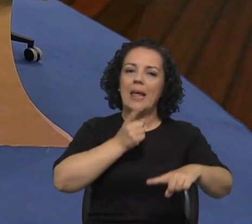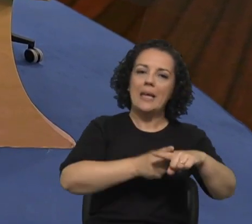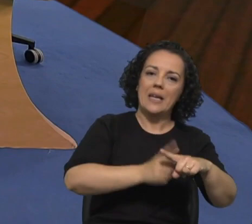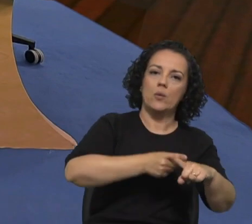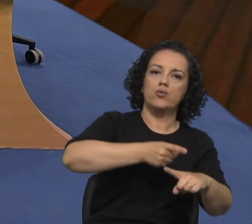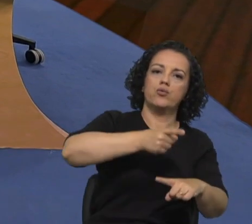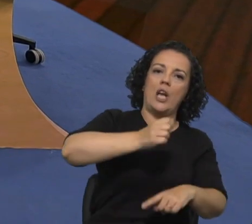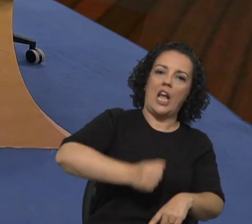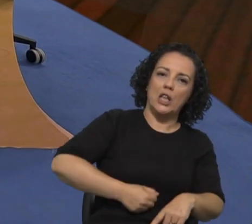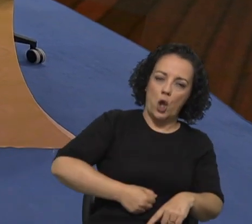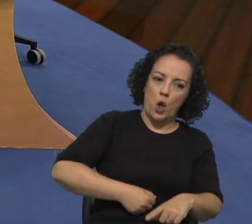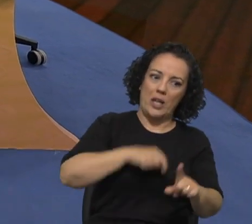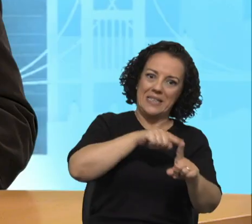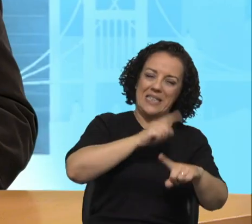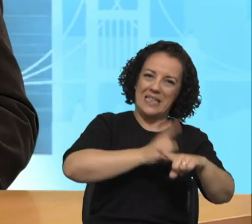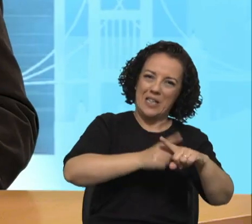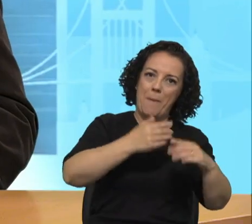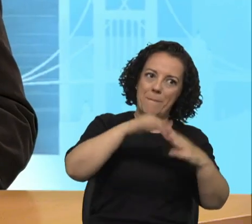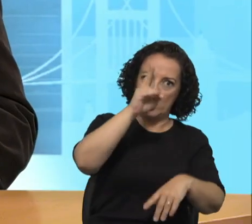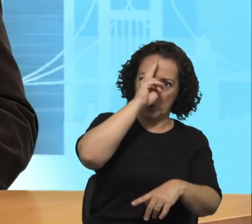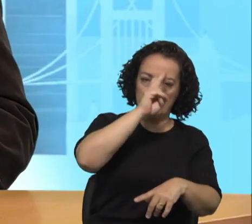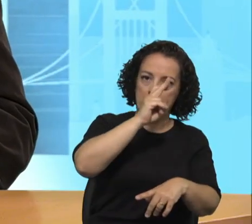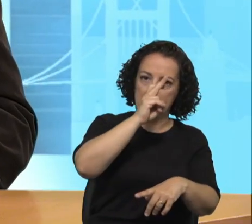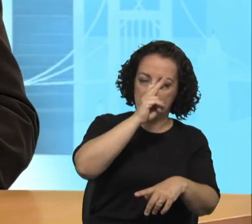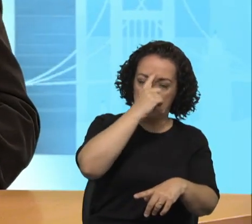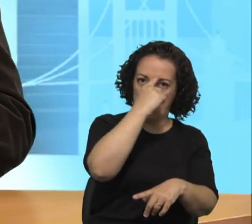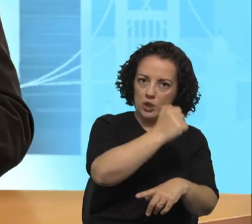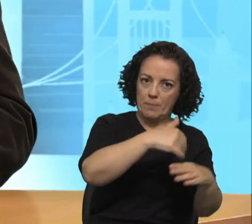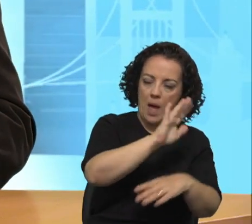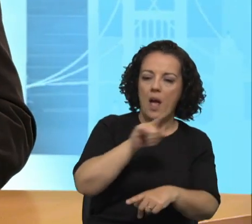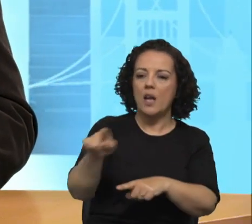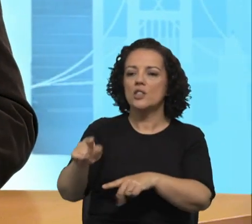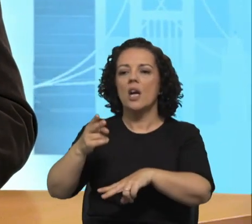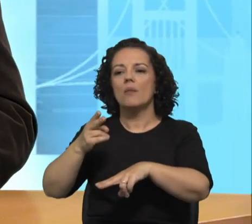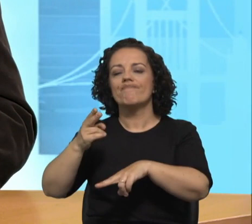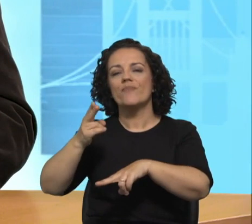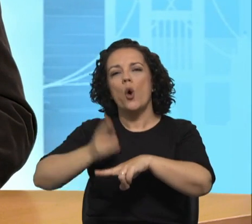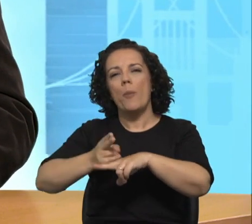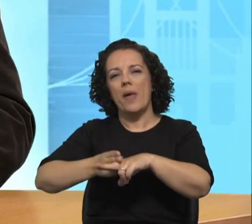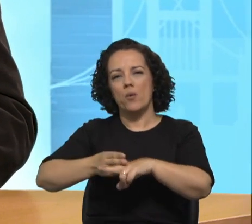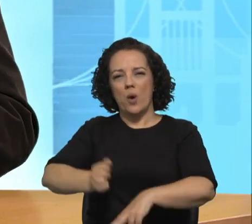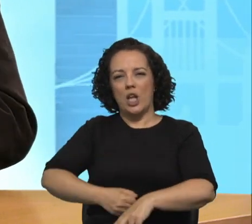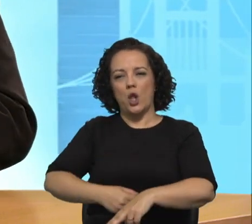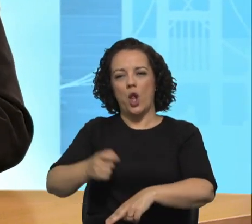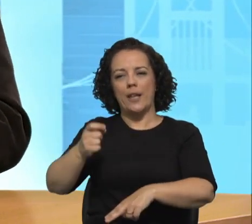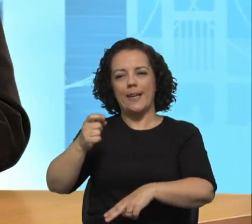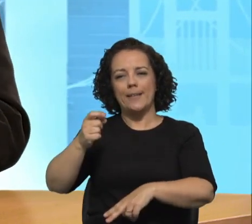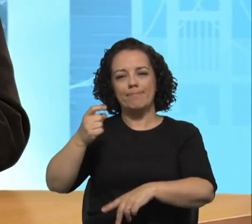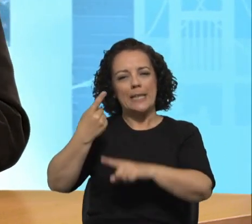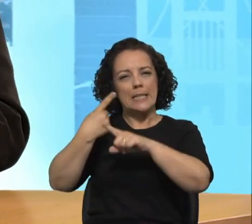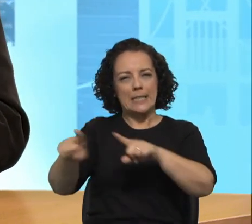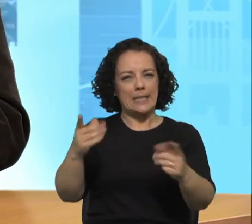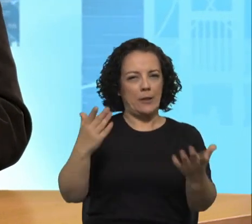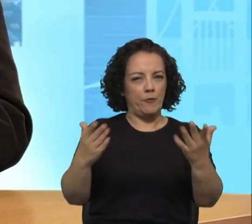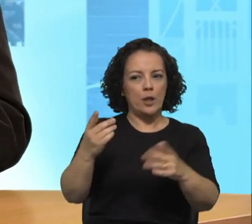são um pouco mais visados pelo lado russo do que os católicos romanos, por questões também anteriores, mas isso também